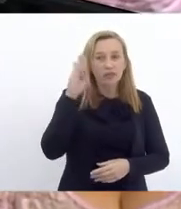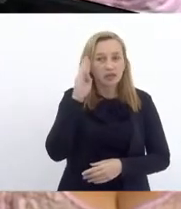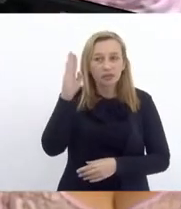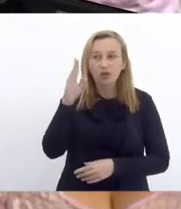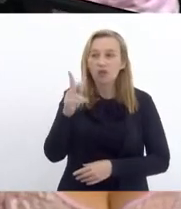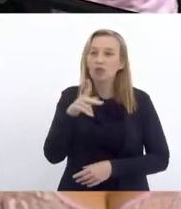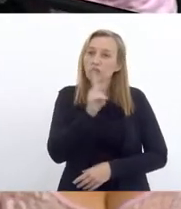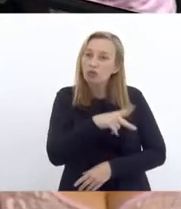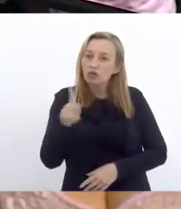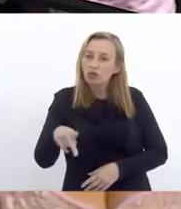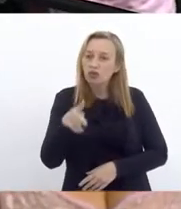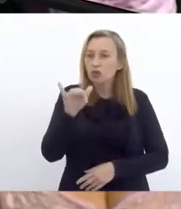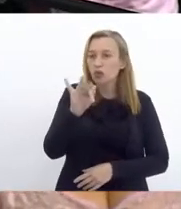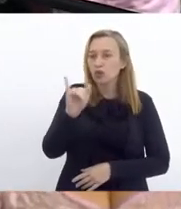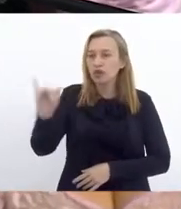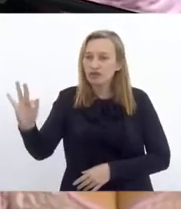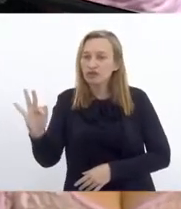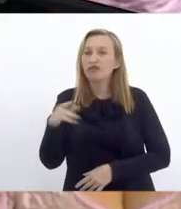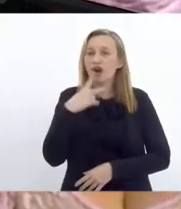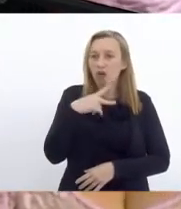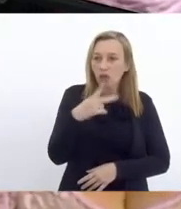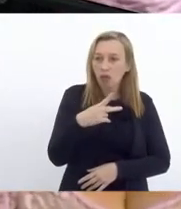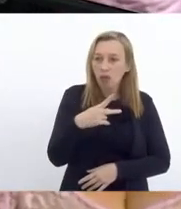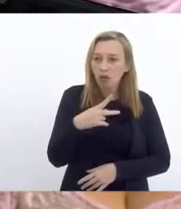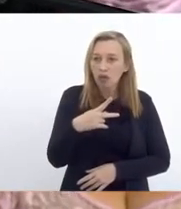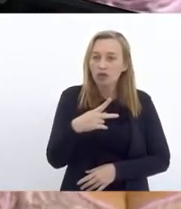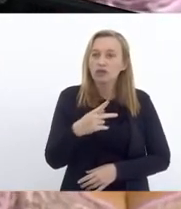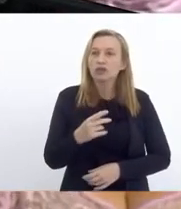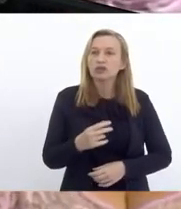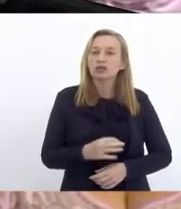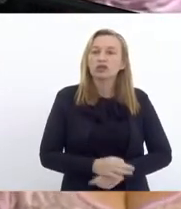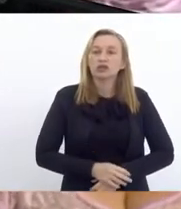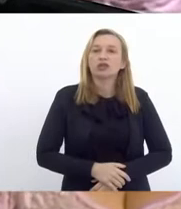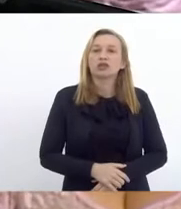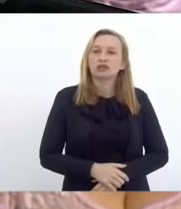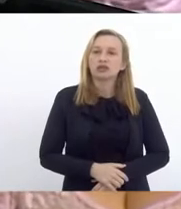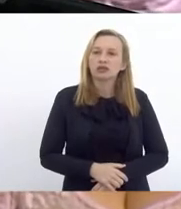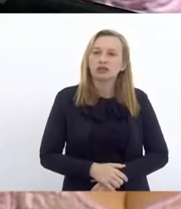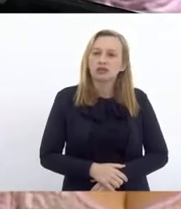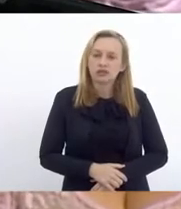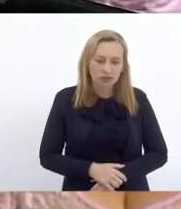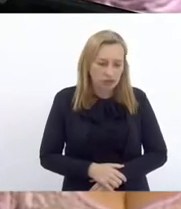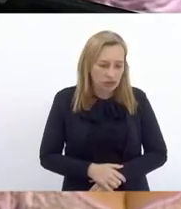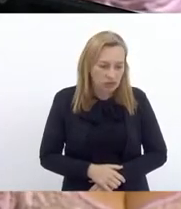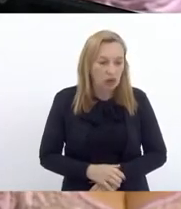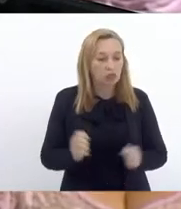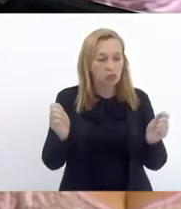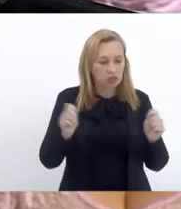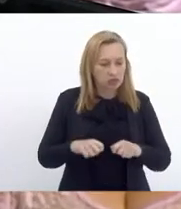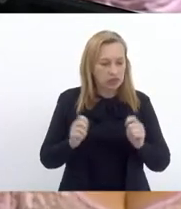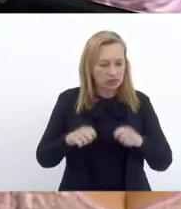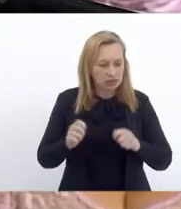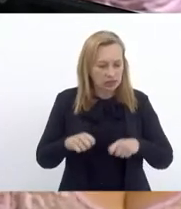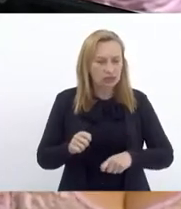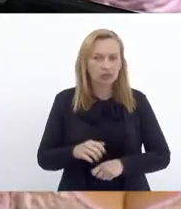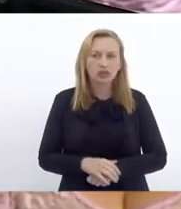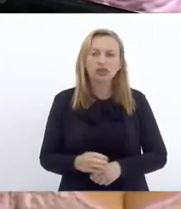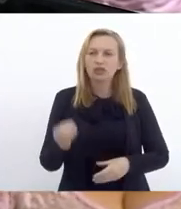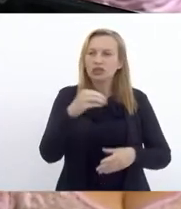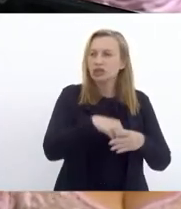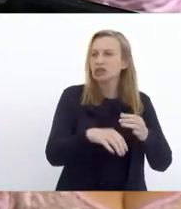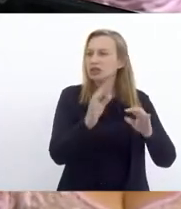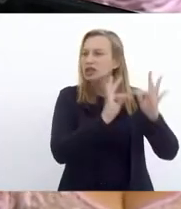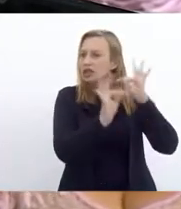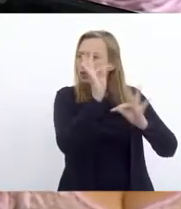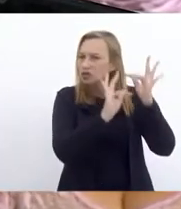professor do IFE falou, sobre o sistema fotovoltaico, isso aí possível, né, dentro da tecnologia que